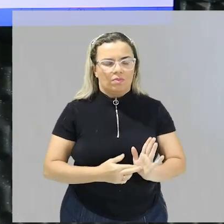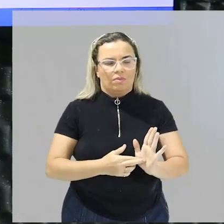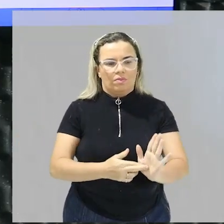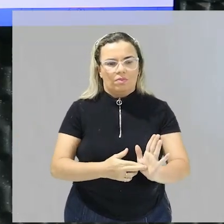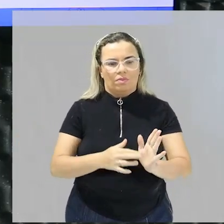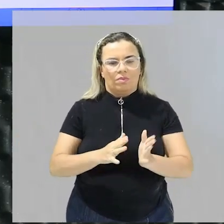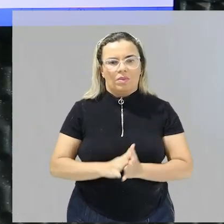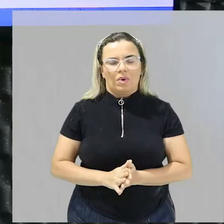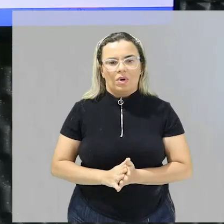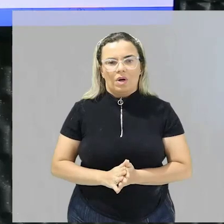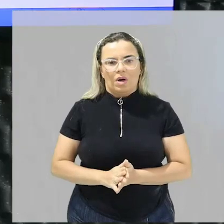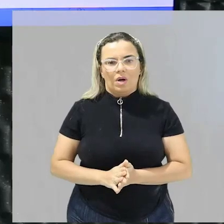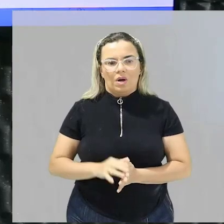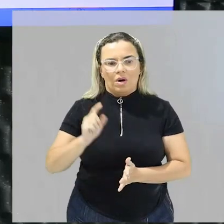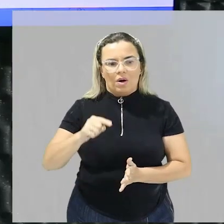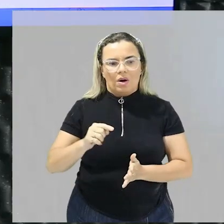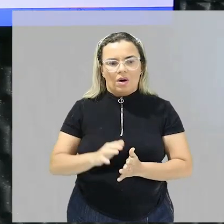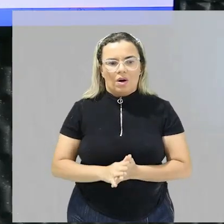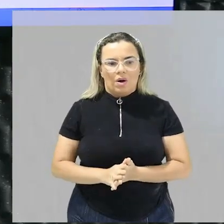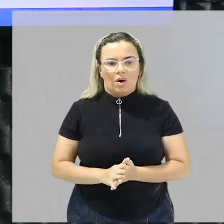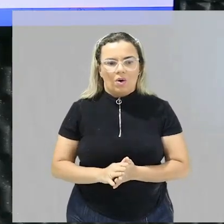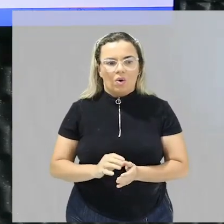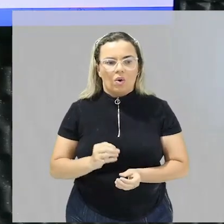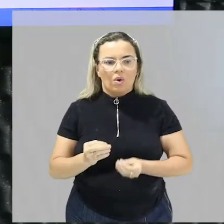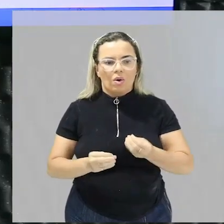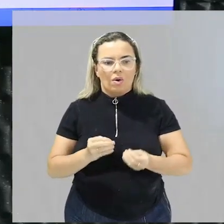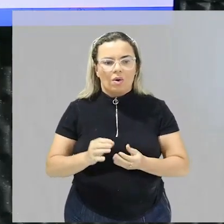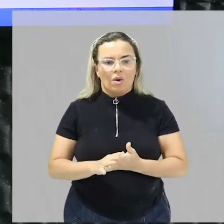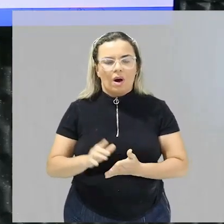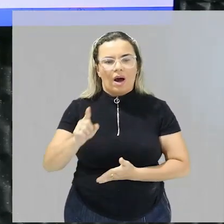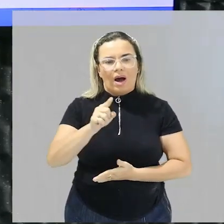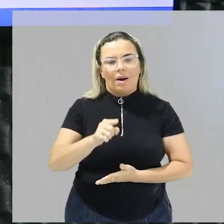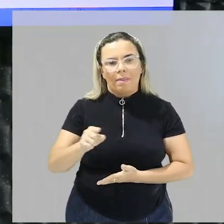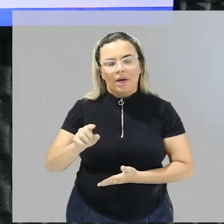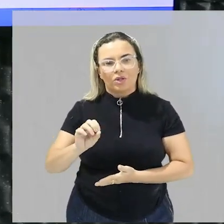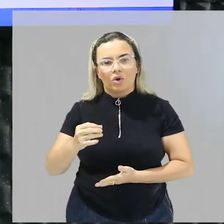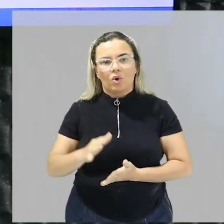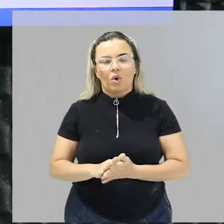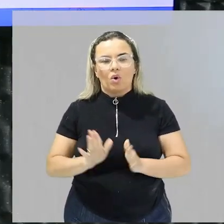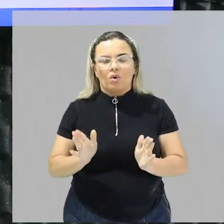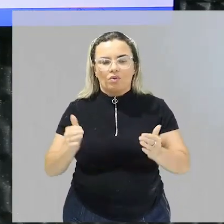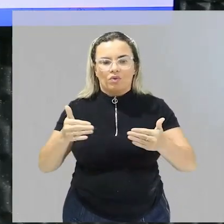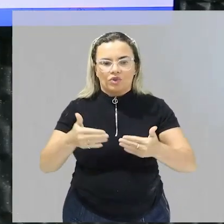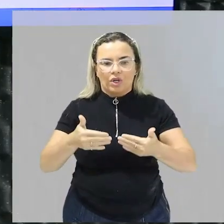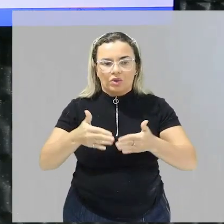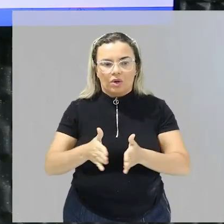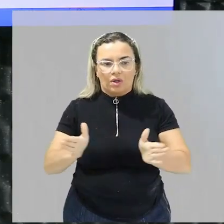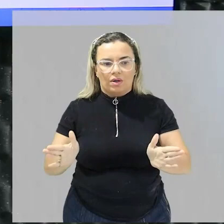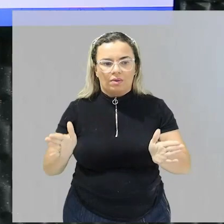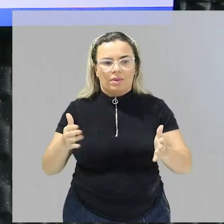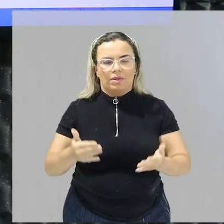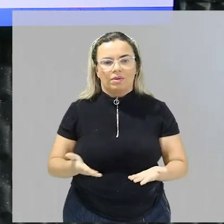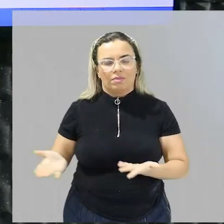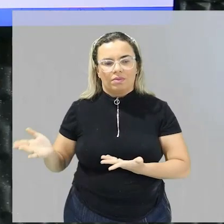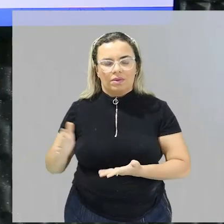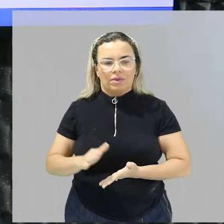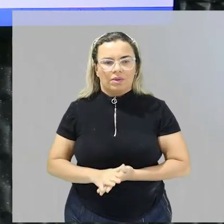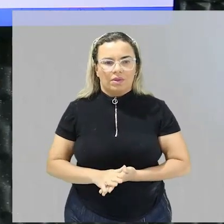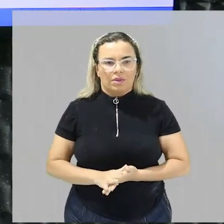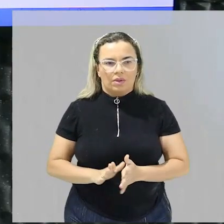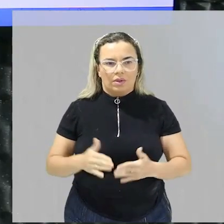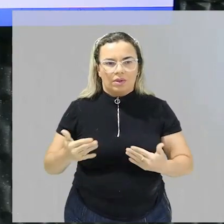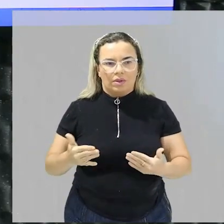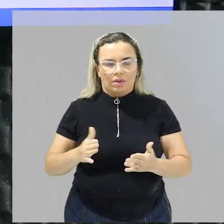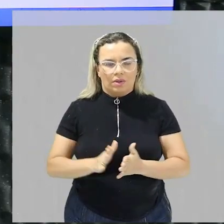intervalo aberto e do intervalo fechado. Por que disso? Você aprendeu, né, que intervalo fechado, esse símbolo,